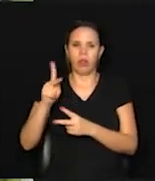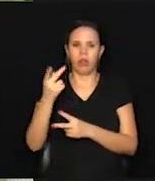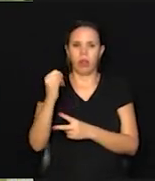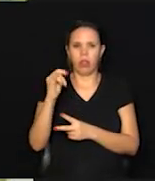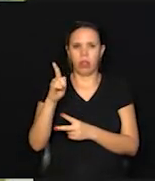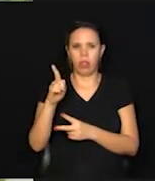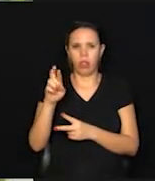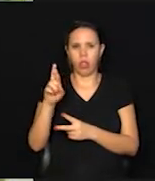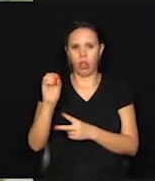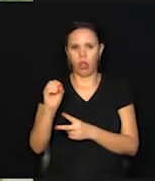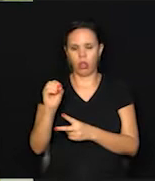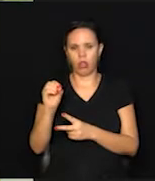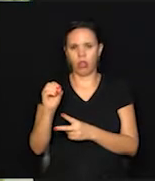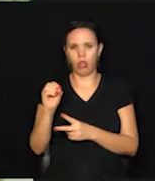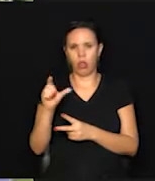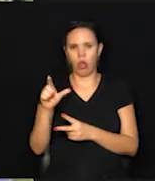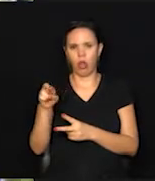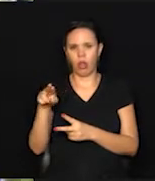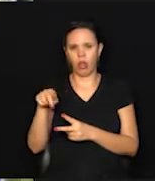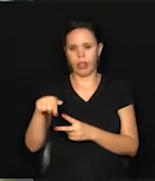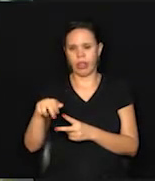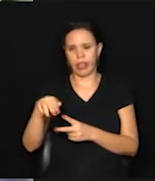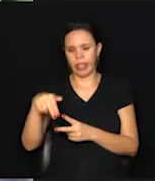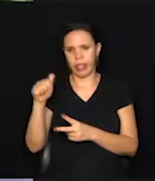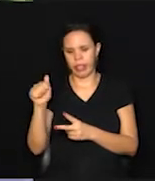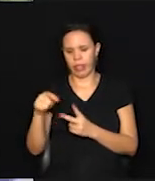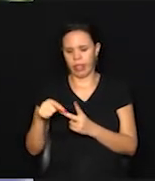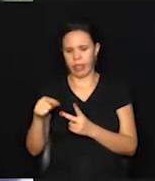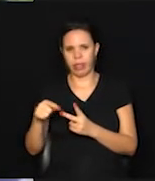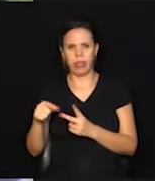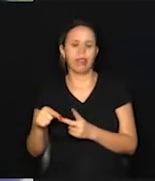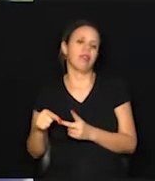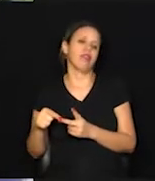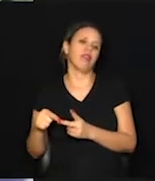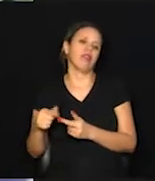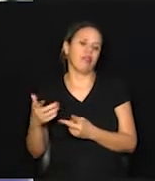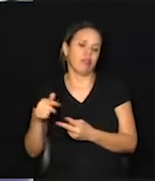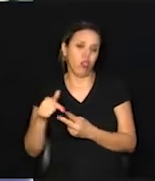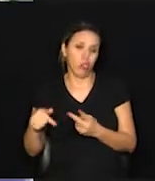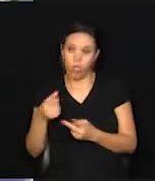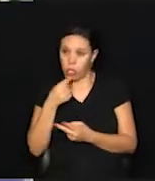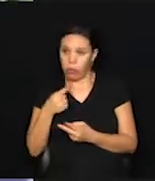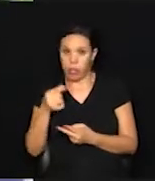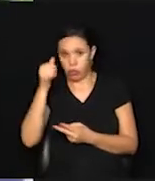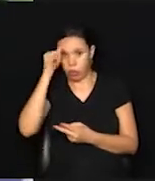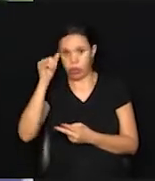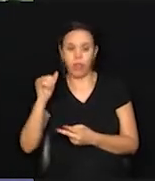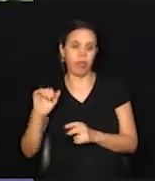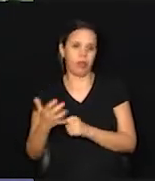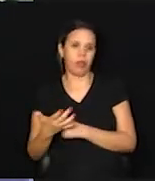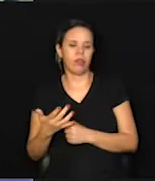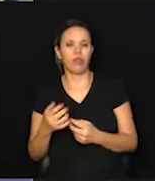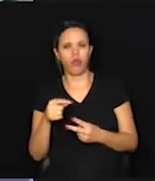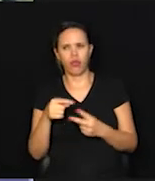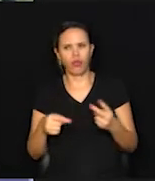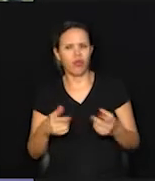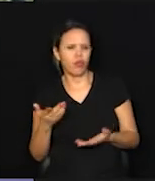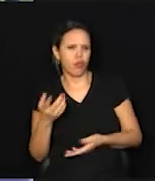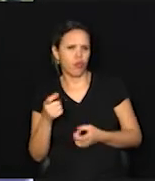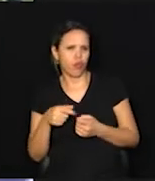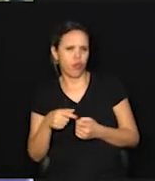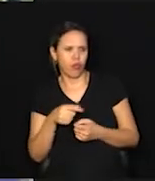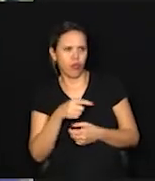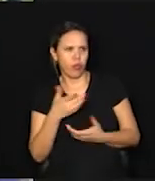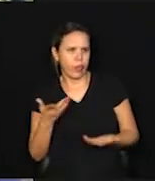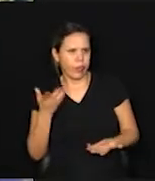nebulizar a hidroxicloroquina, e talvez tenha associação com mortes dessas práticas. É, Paulinho, você que é colega, a Cíntia também deve ter ouvido falar, o Sérgio,